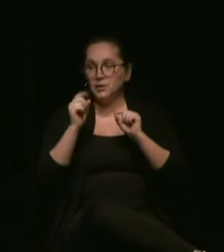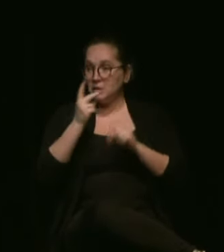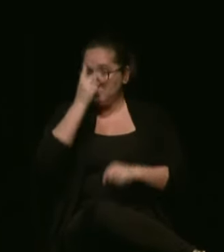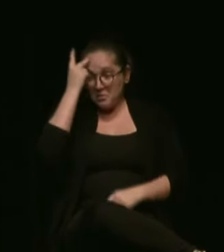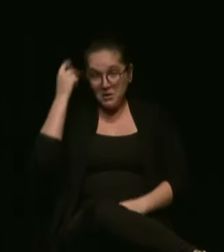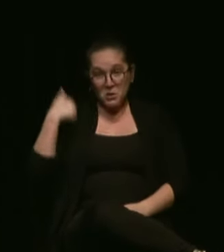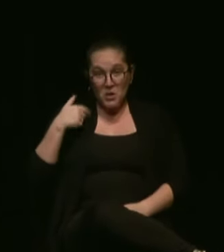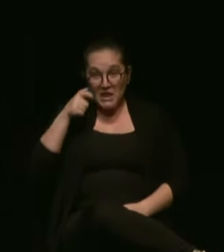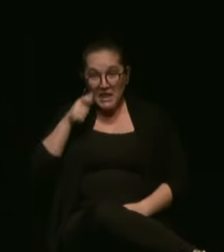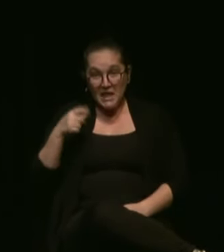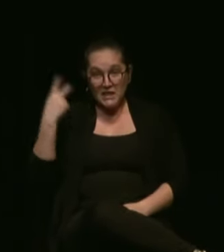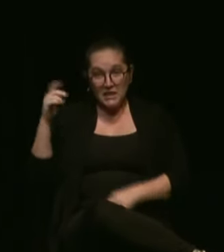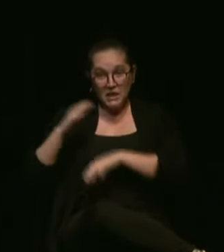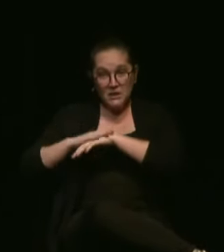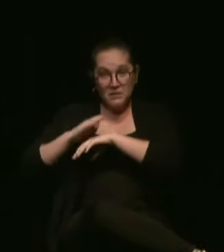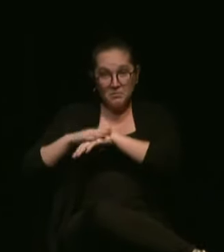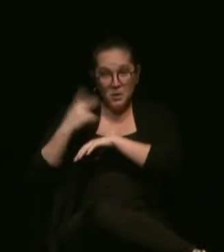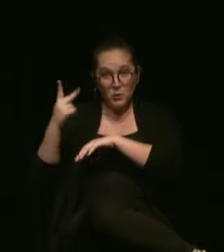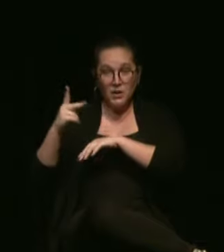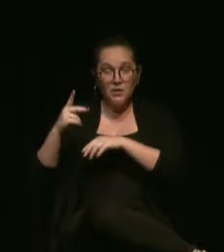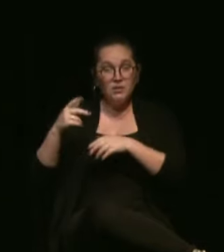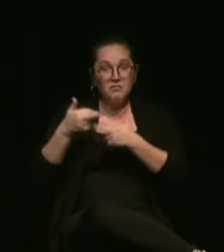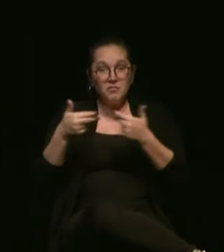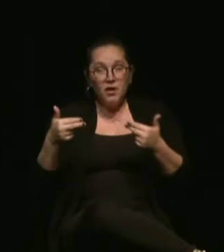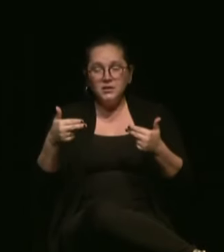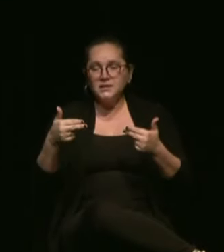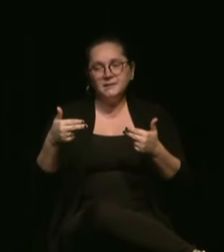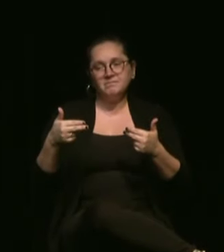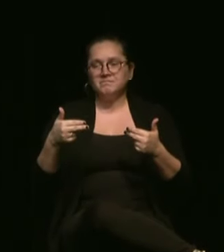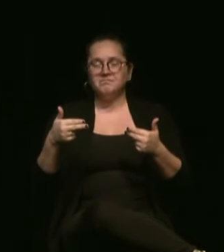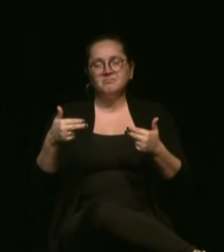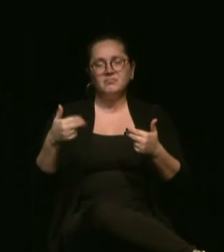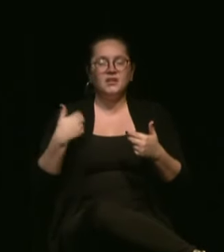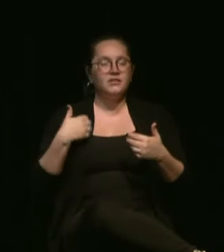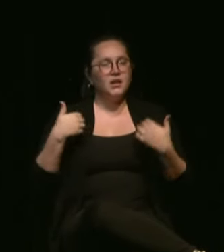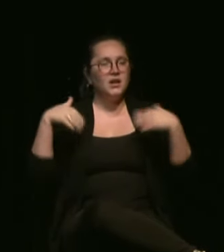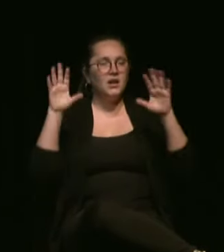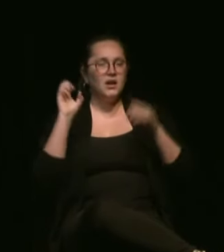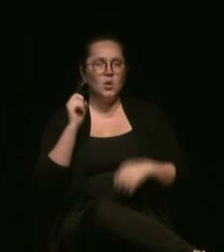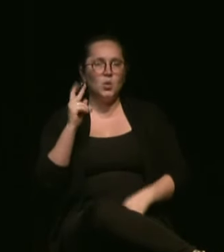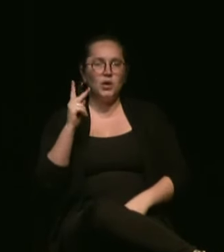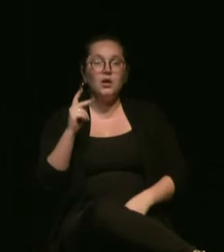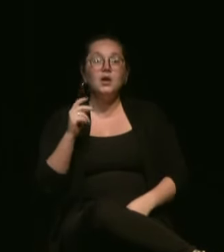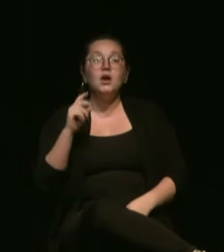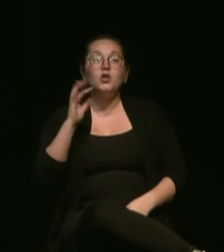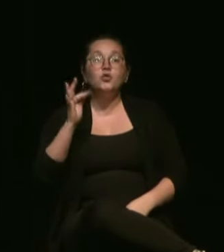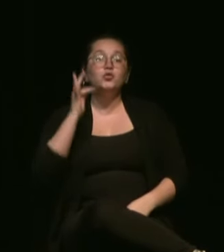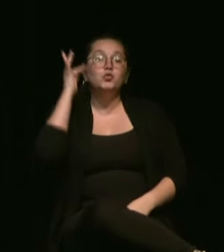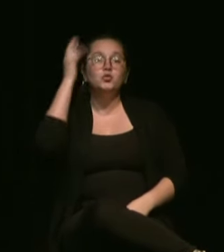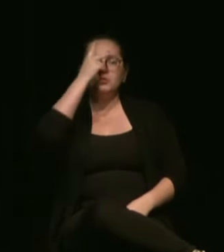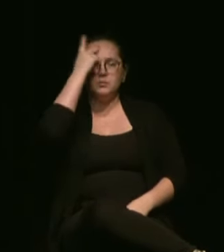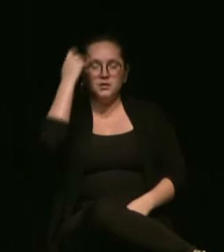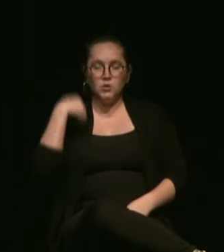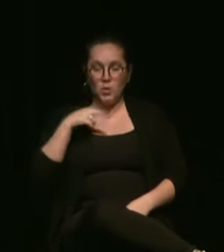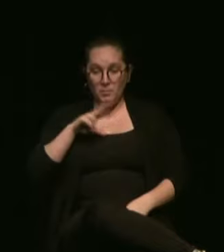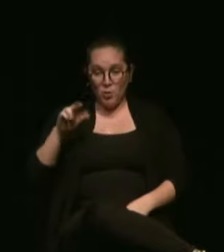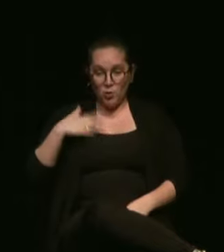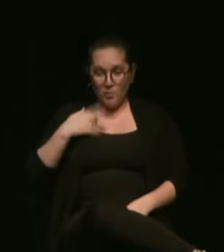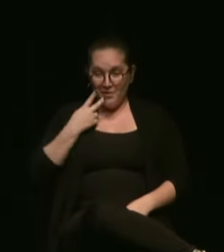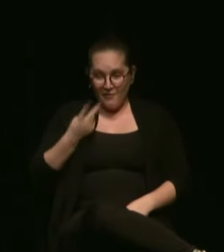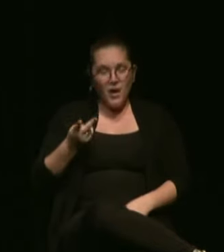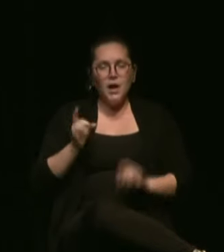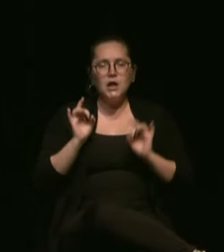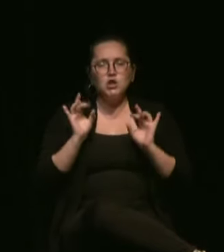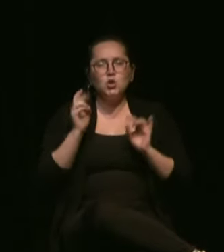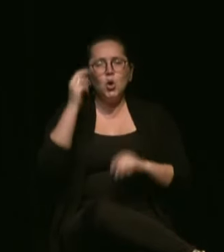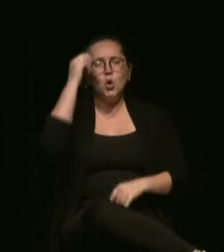ele acha provavelmente será apenas uma nota de pé de página na história do cinema brasileiro, essa é uma expressão dele. E um